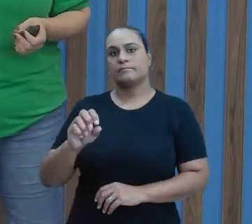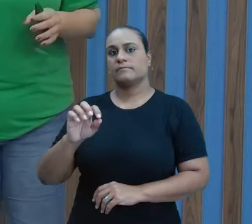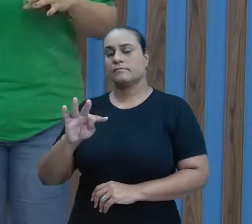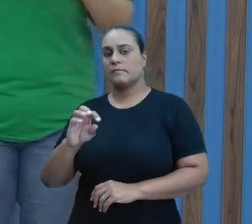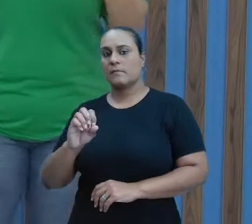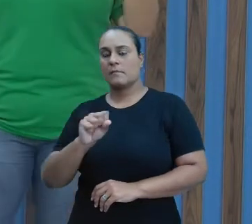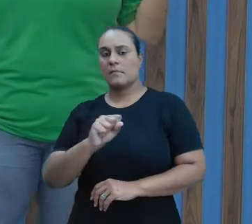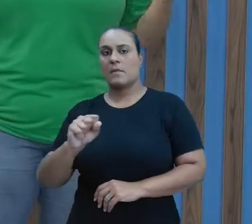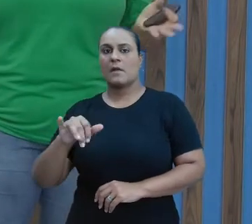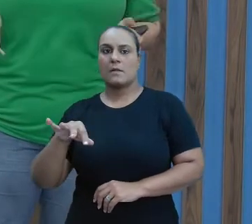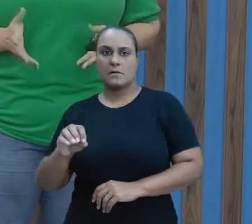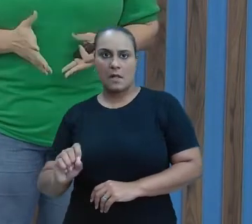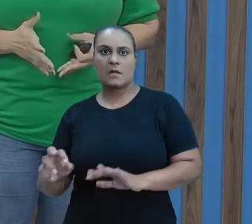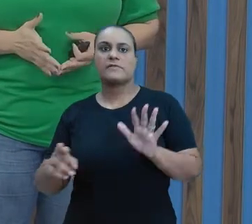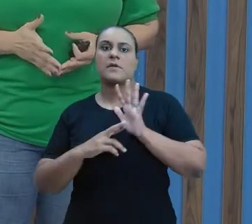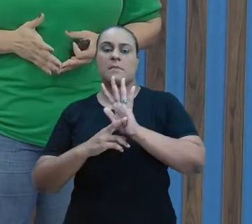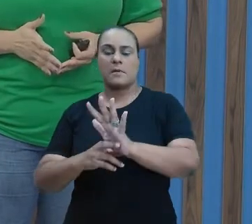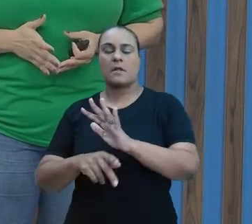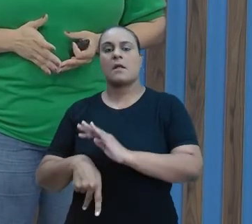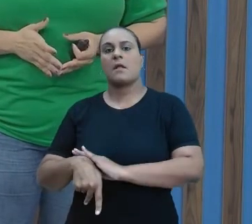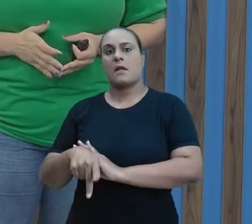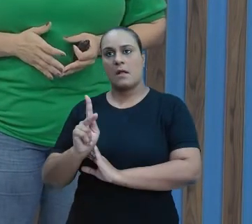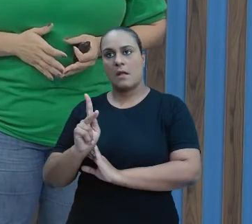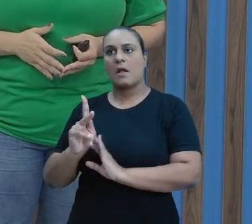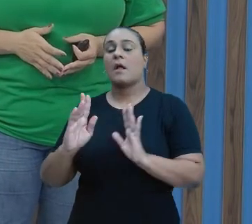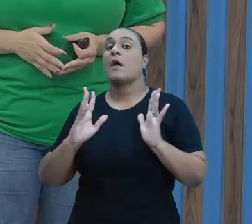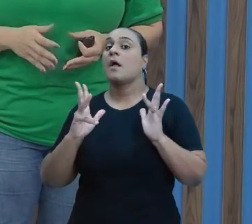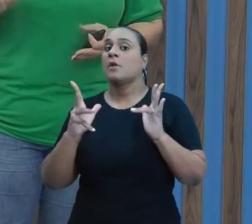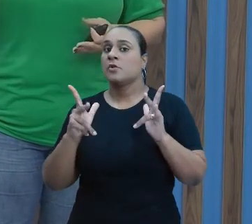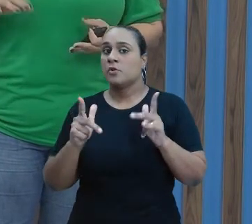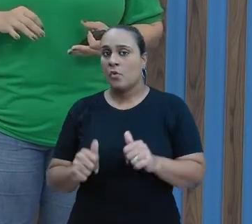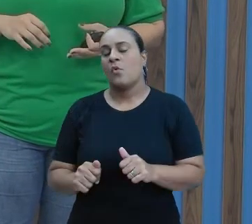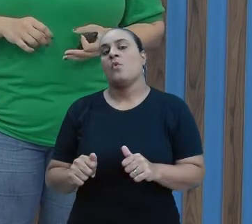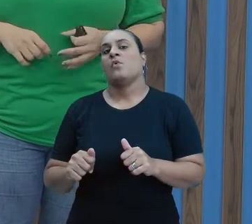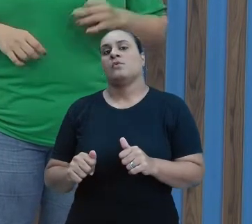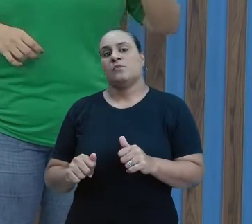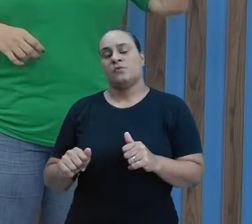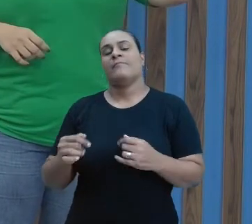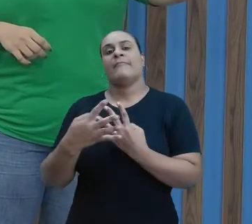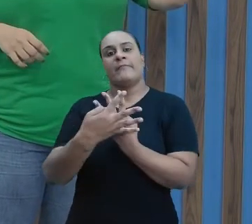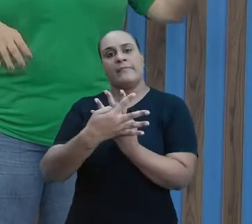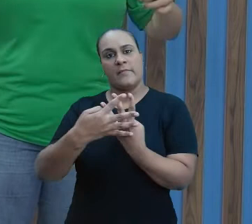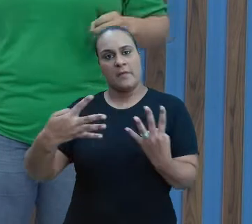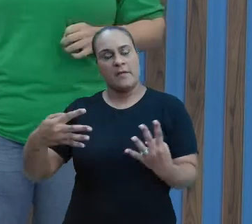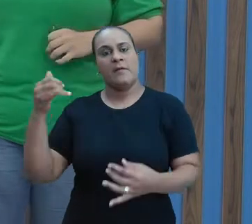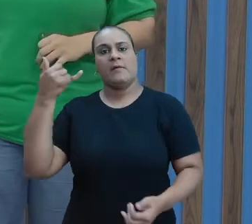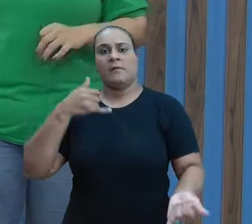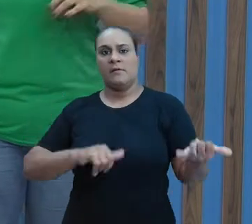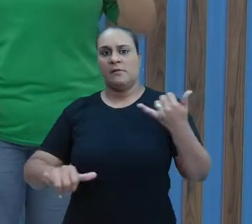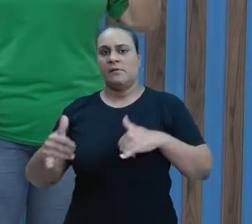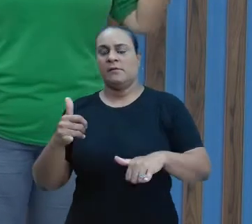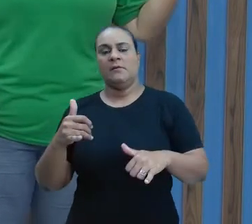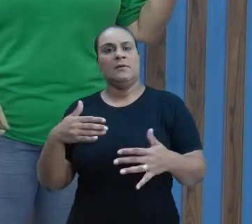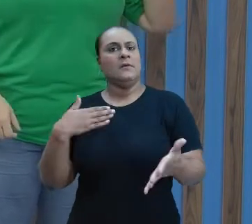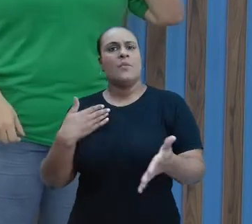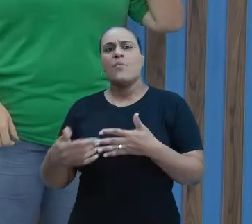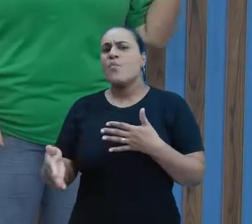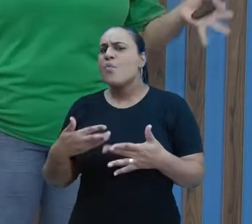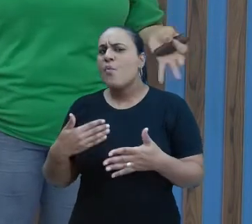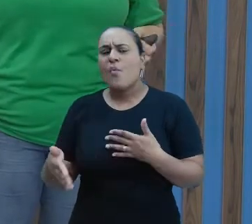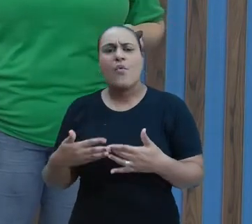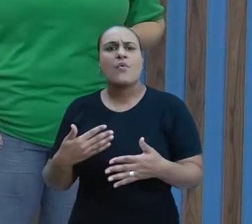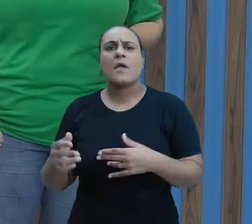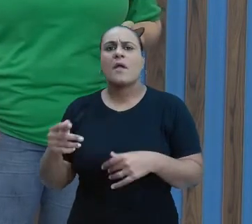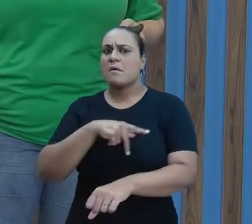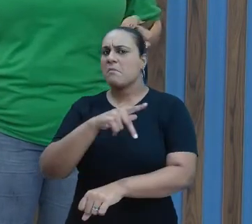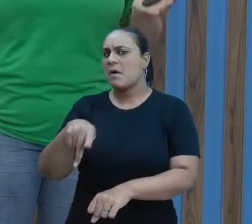K e todos os outros elementos da tabela periódica vão ser assim. Então, a gente está na Rússia, na Suécia, em algum